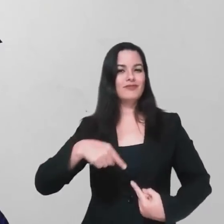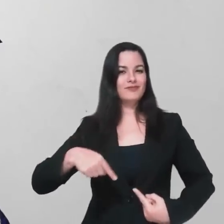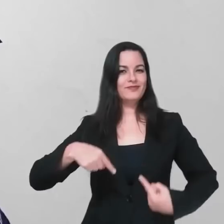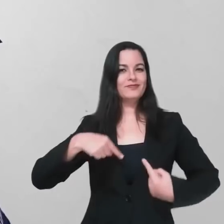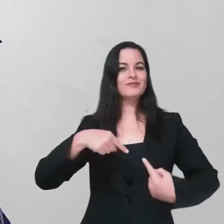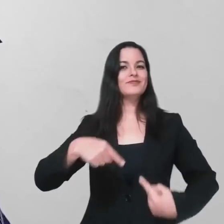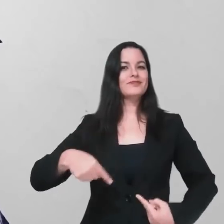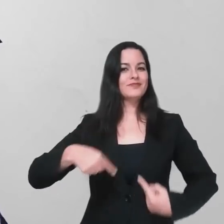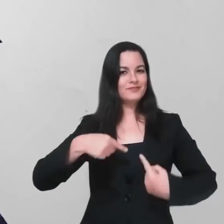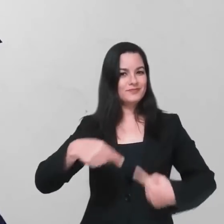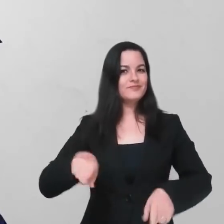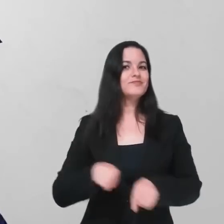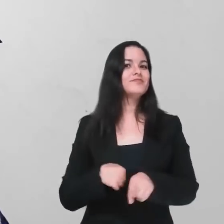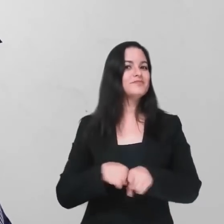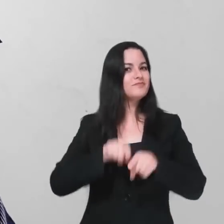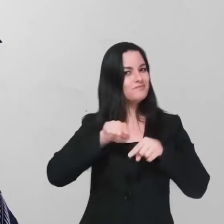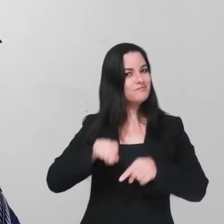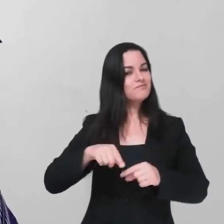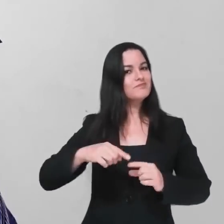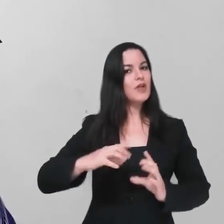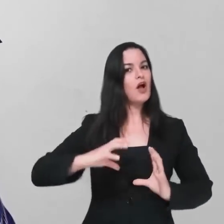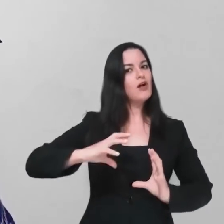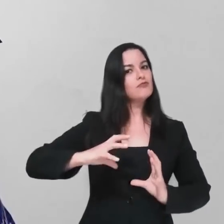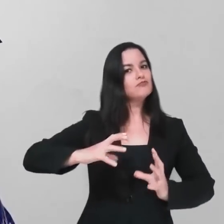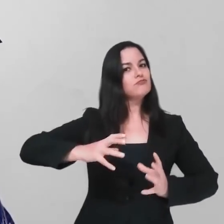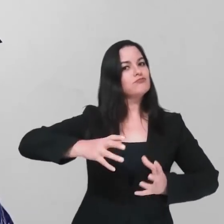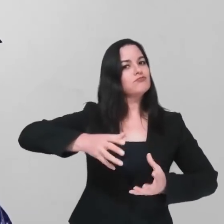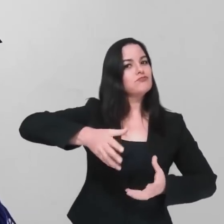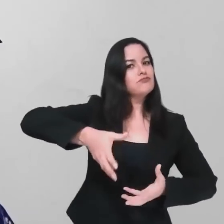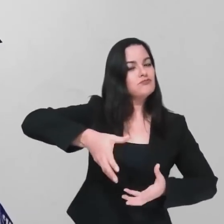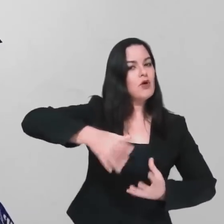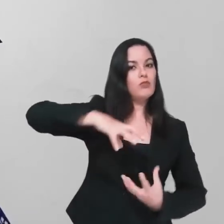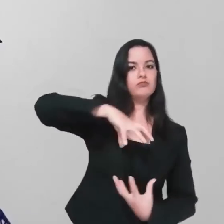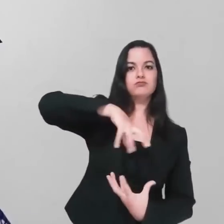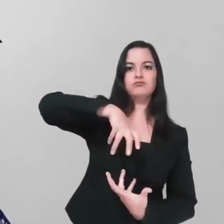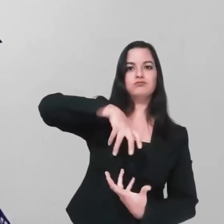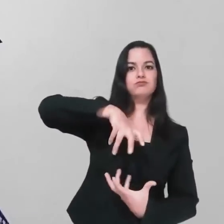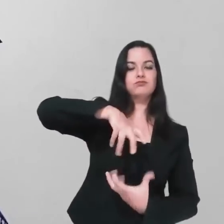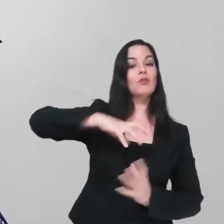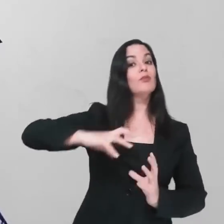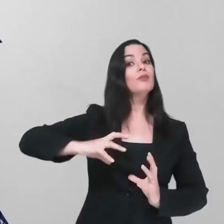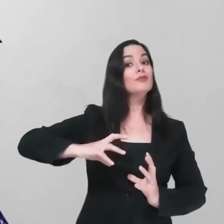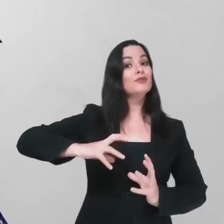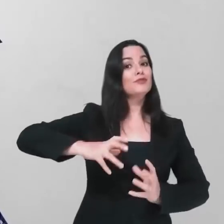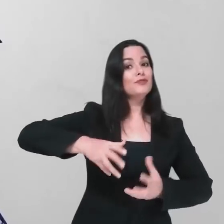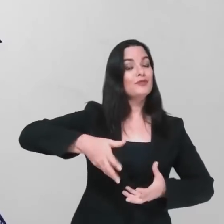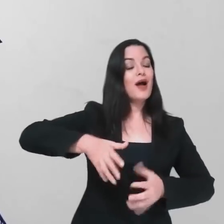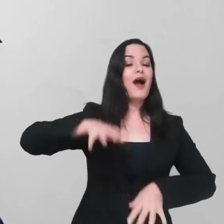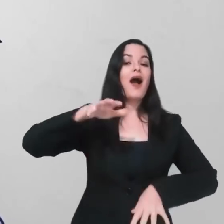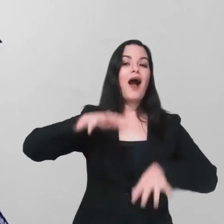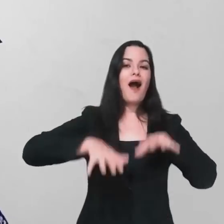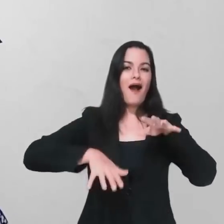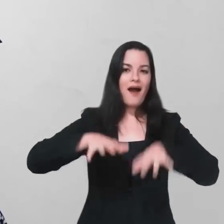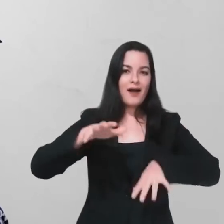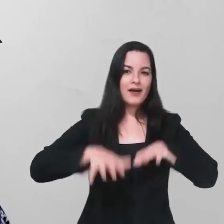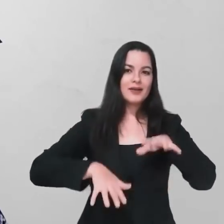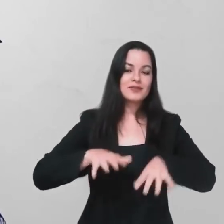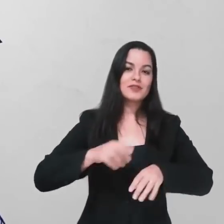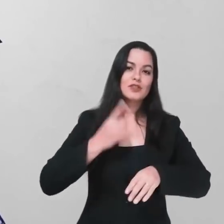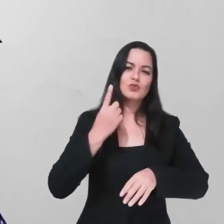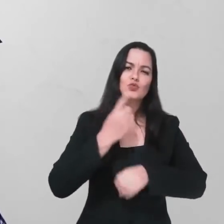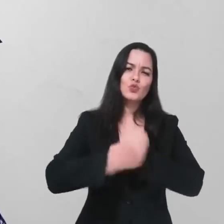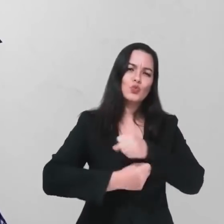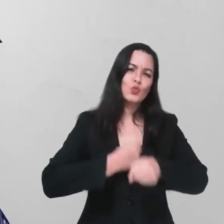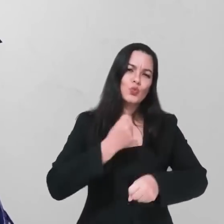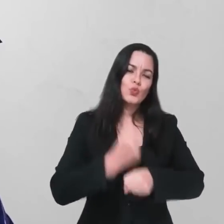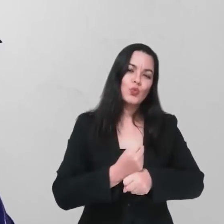do eixo inclinado da Terra, em algumas épocas do ano, a quantidade de calor que nós recebemos, ela é muito